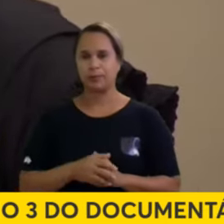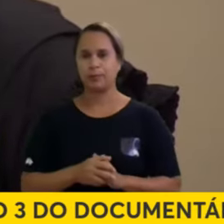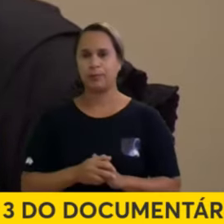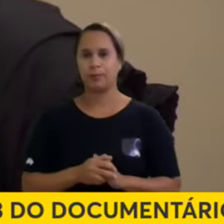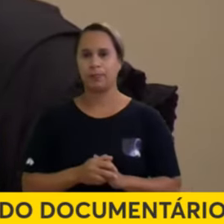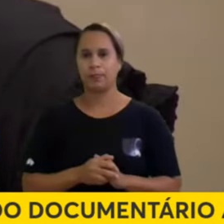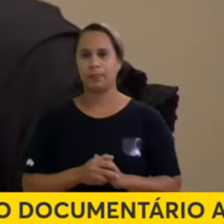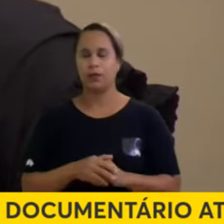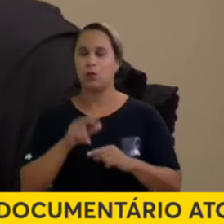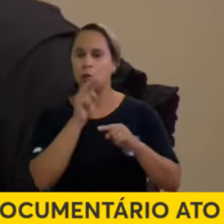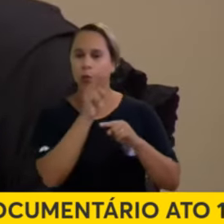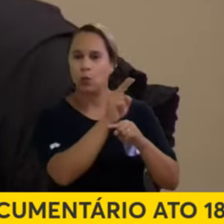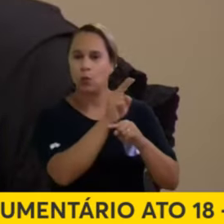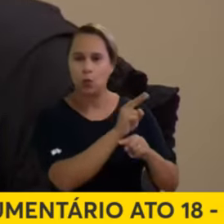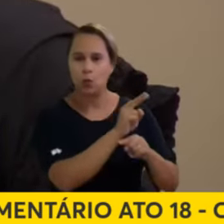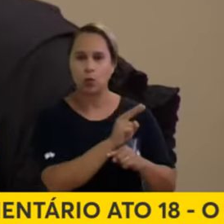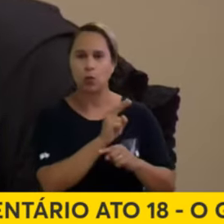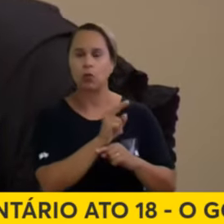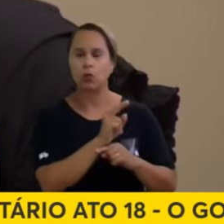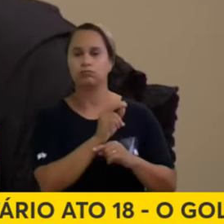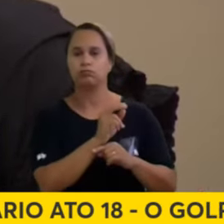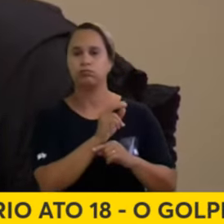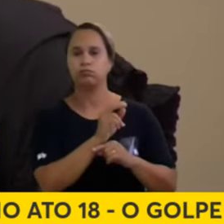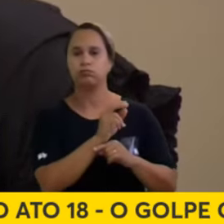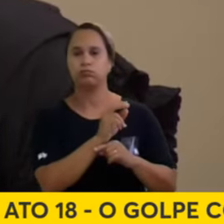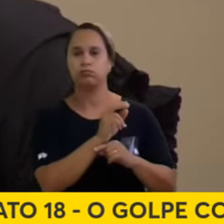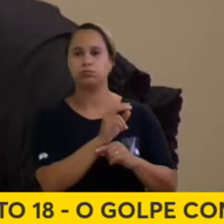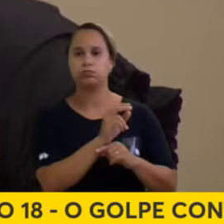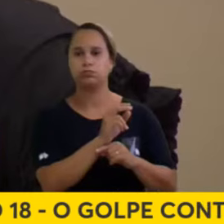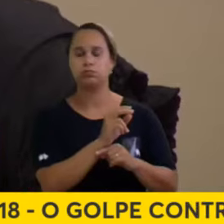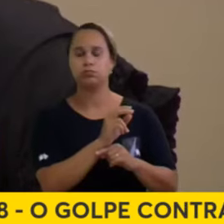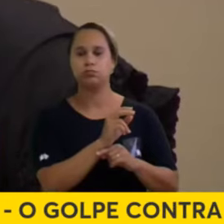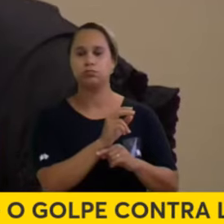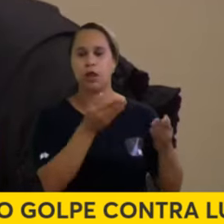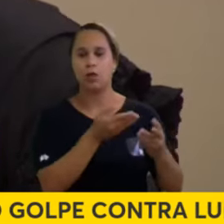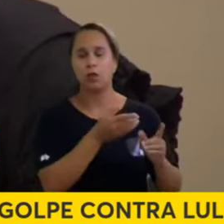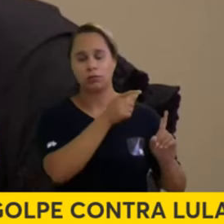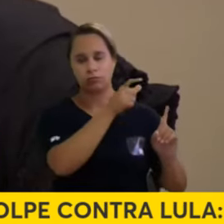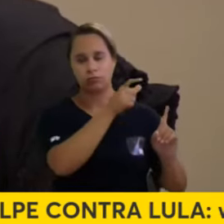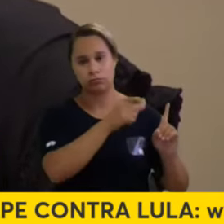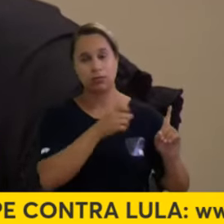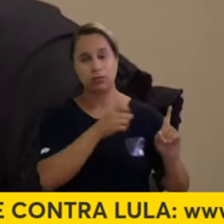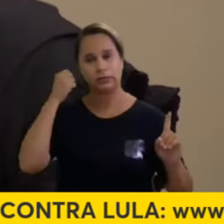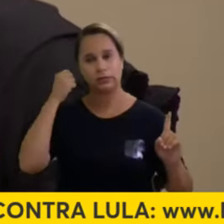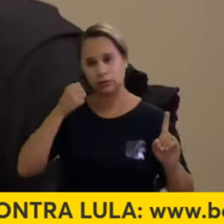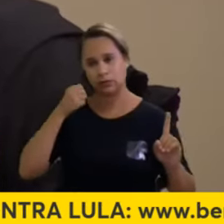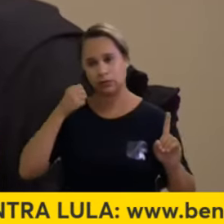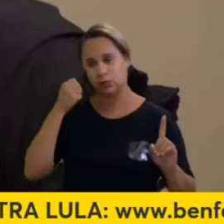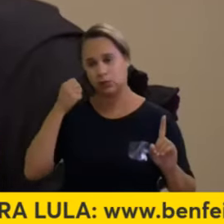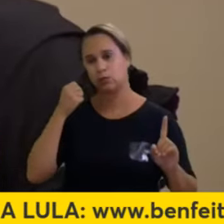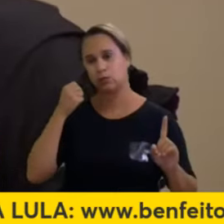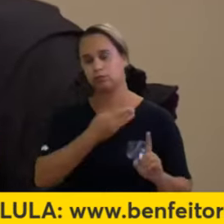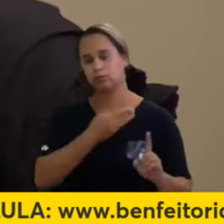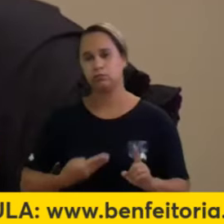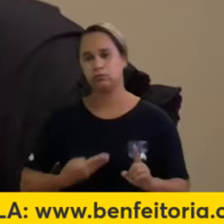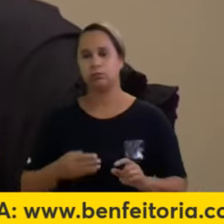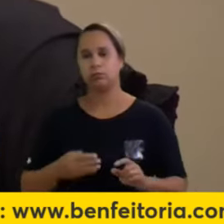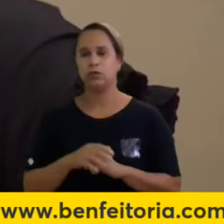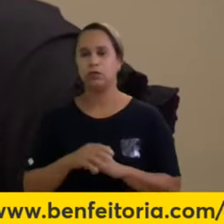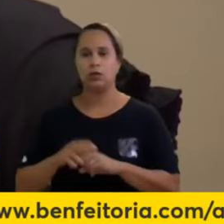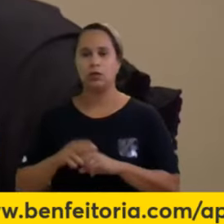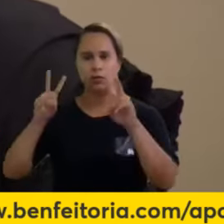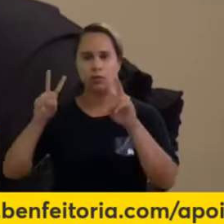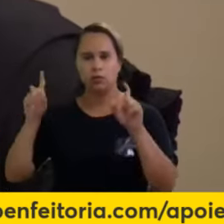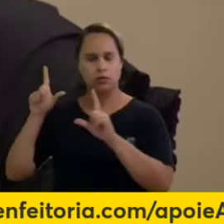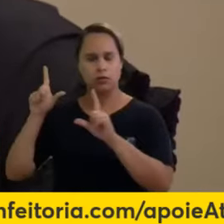senador do agora Senador na república e aqui noticia o globo é evidente